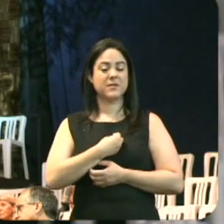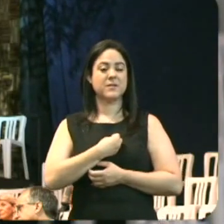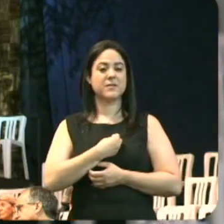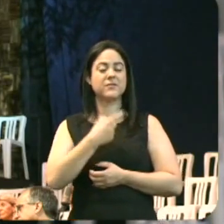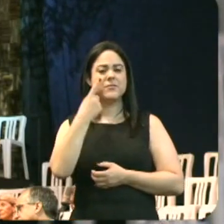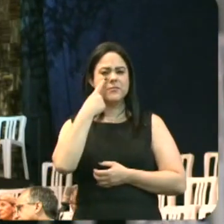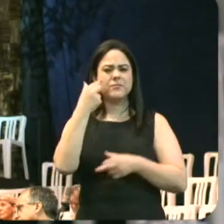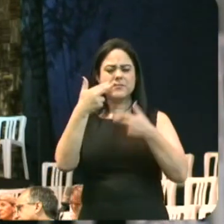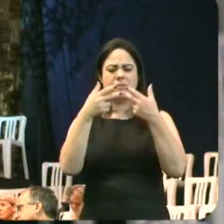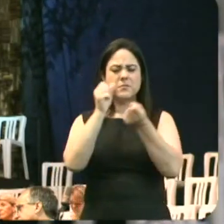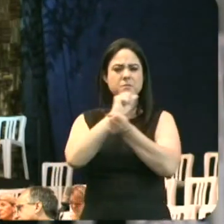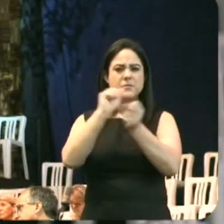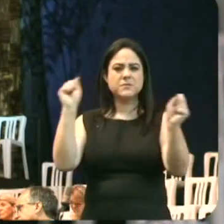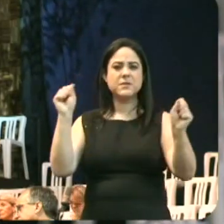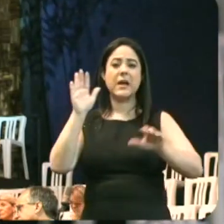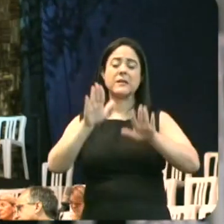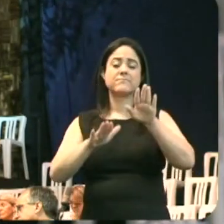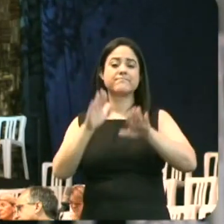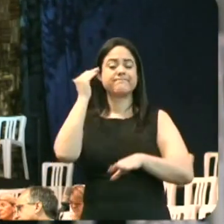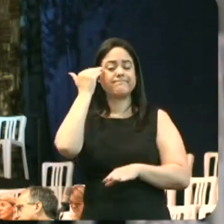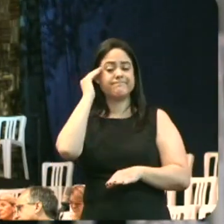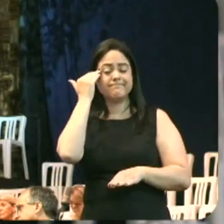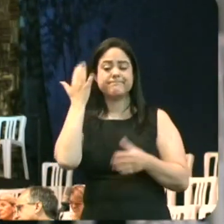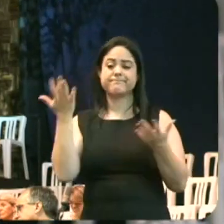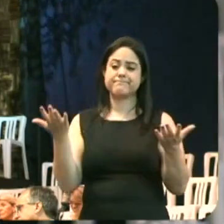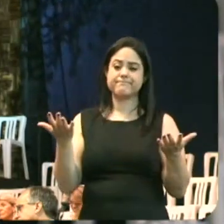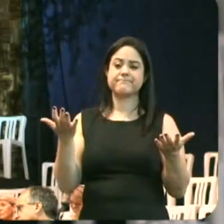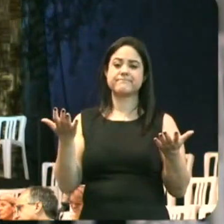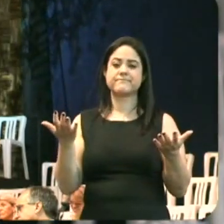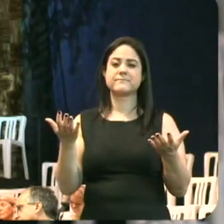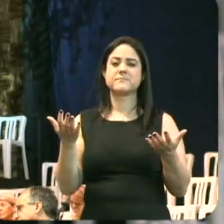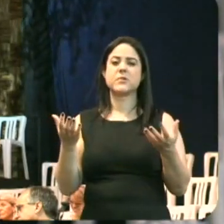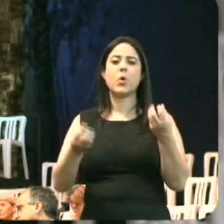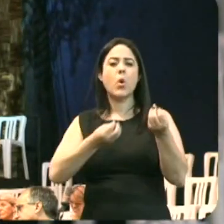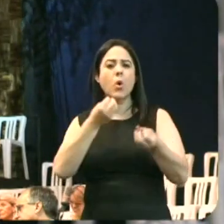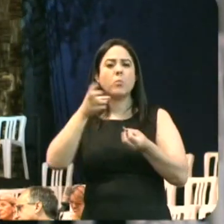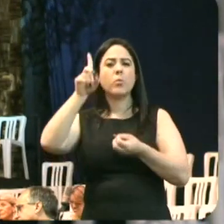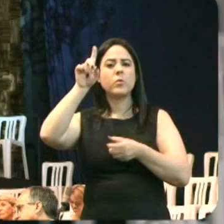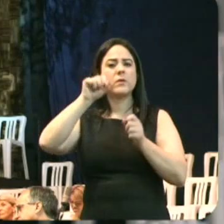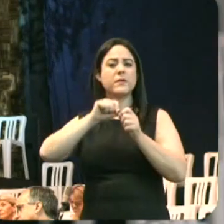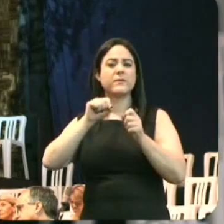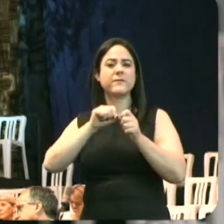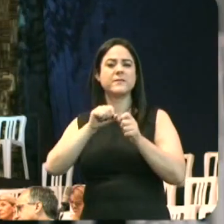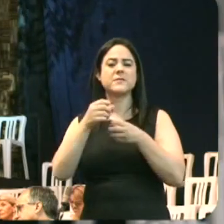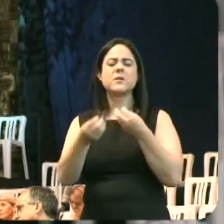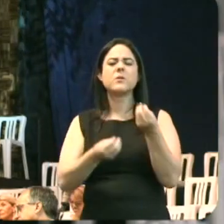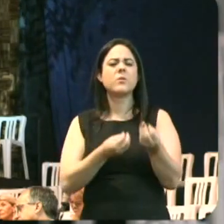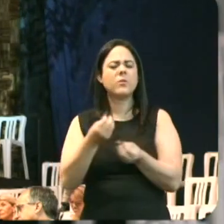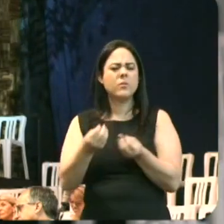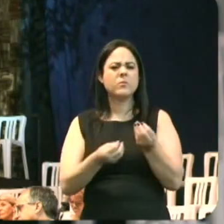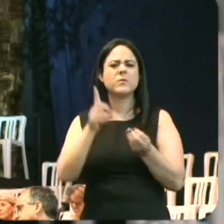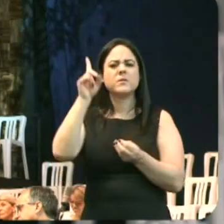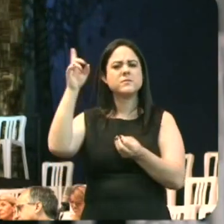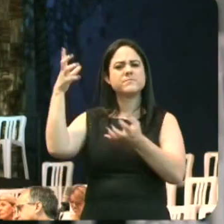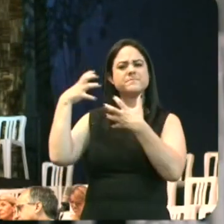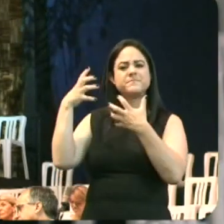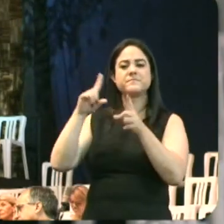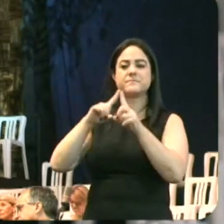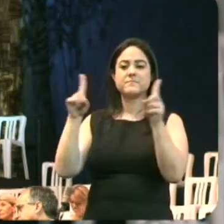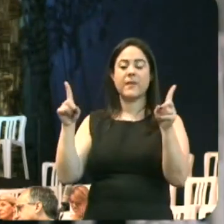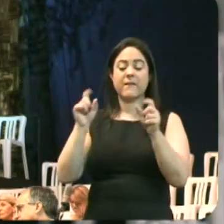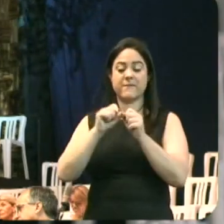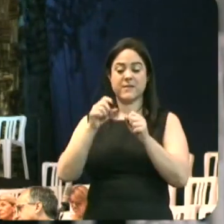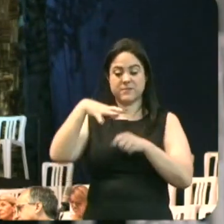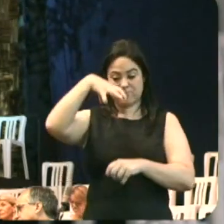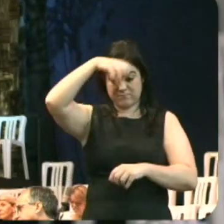os impossíveis e às vezes a gente não entende como Deus vai fazer, de que jeito Deus vai fazer, mas Ele afasta a